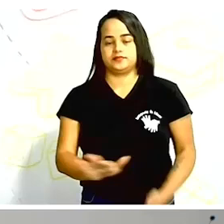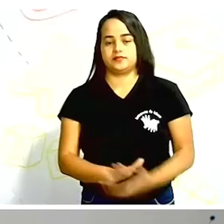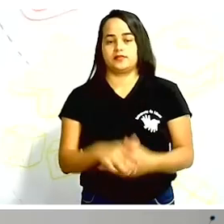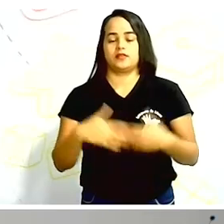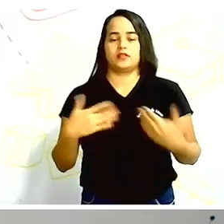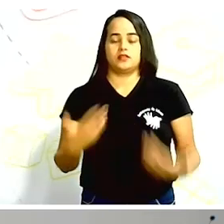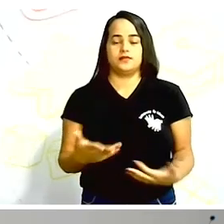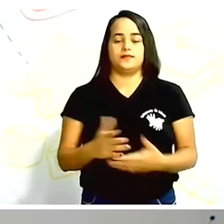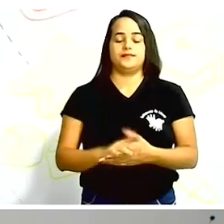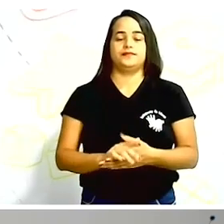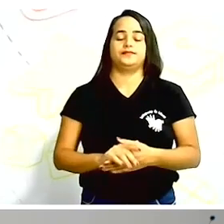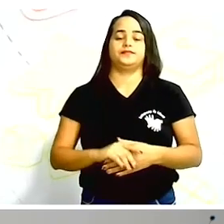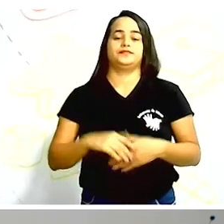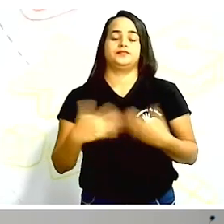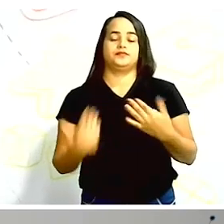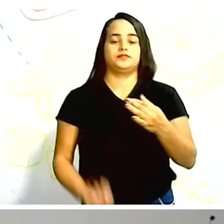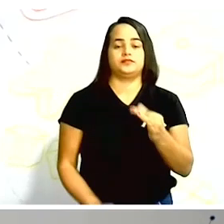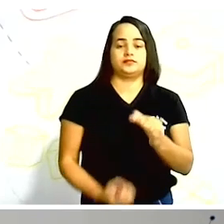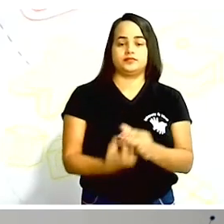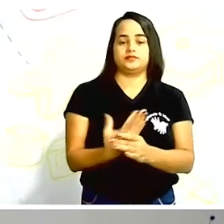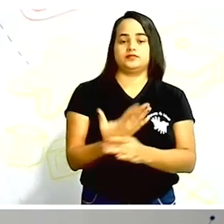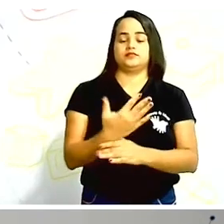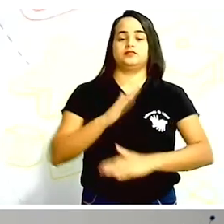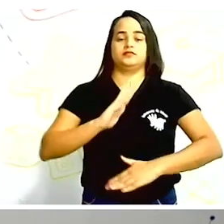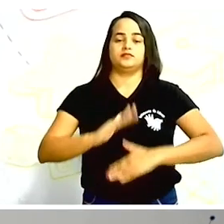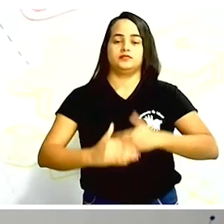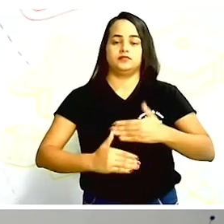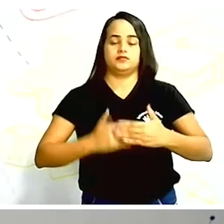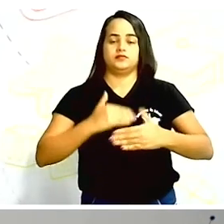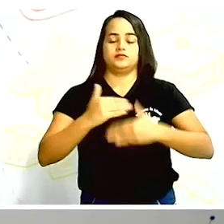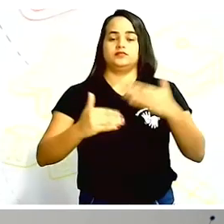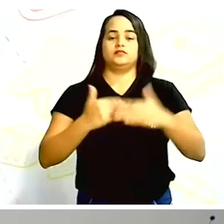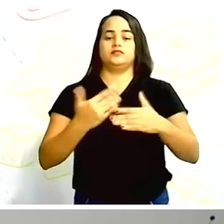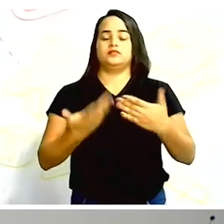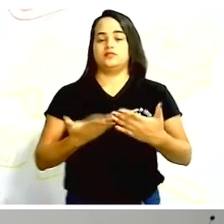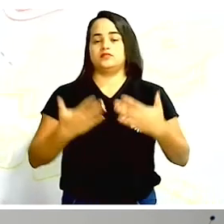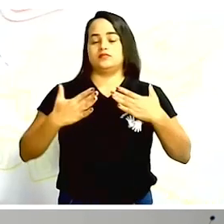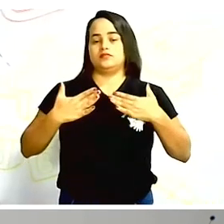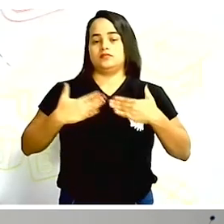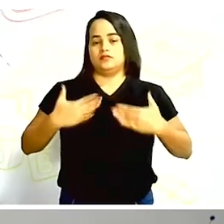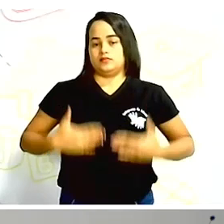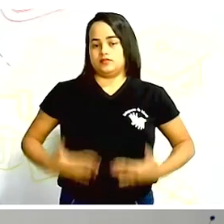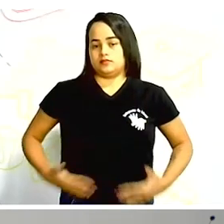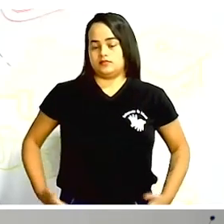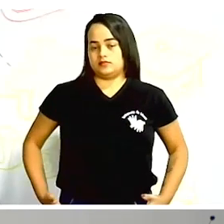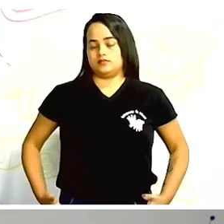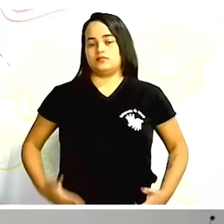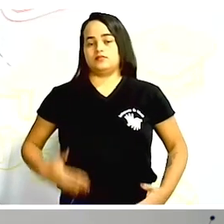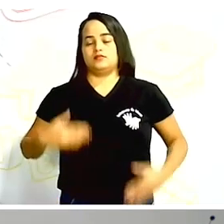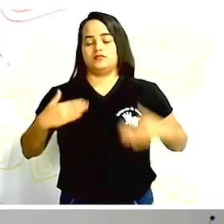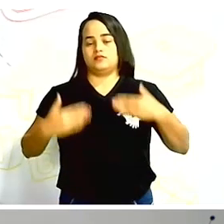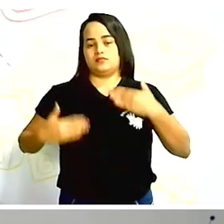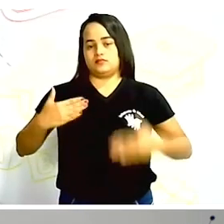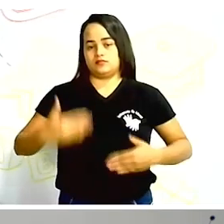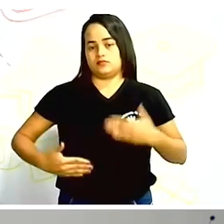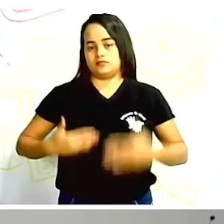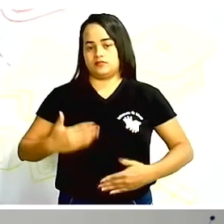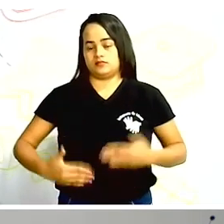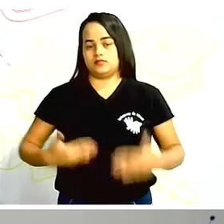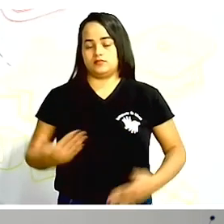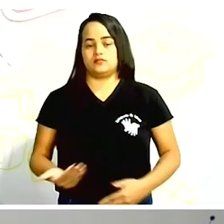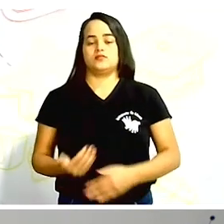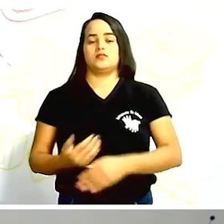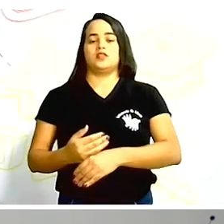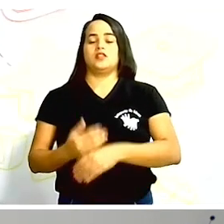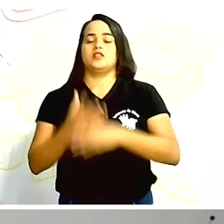Então, tendo a sua produção iniciada durante o processo que a gente conhece como puberdade, que é quando a gente está ficando jovem, começando a crescer pelo